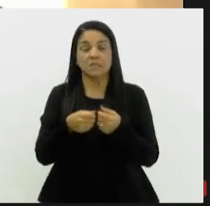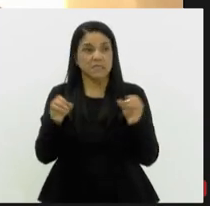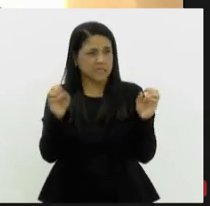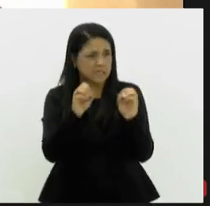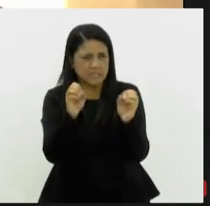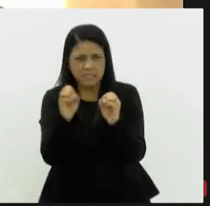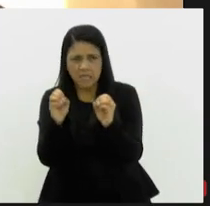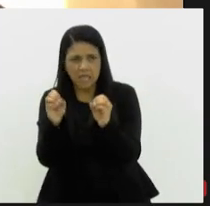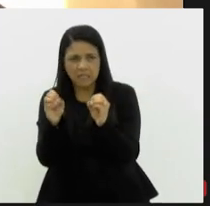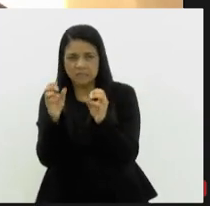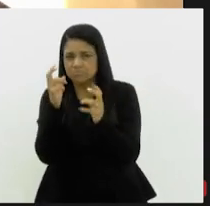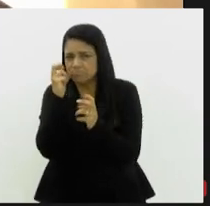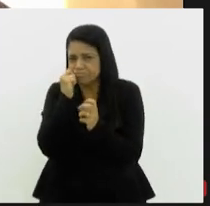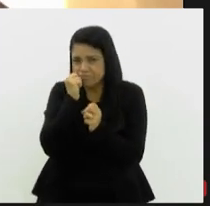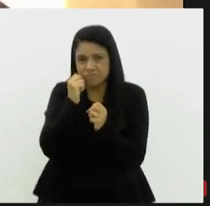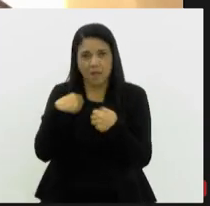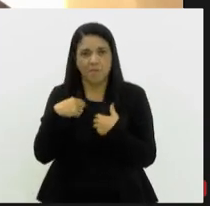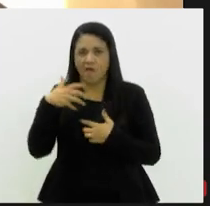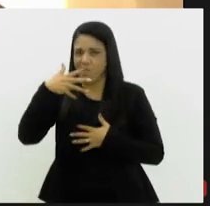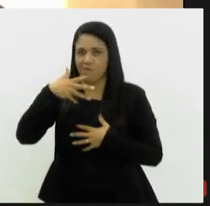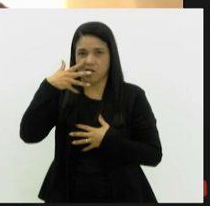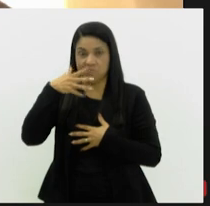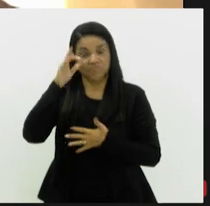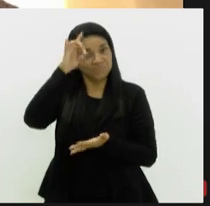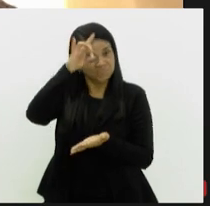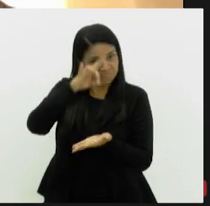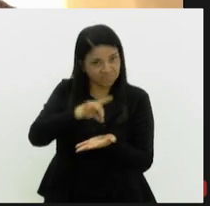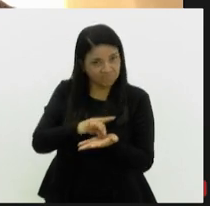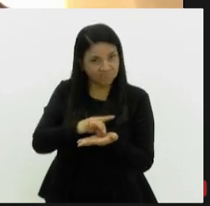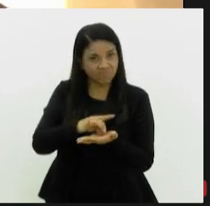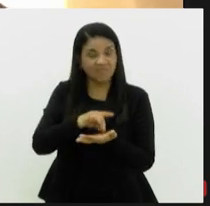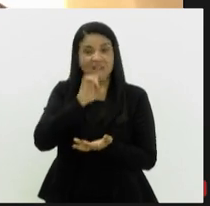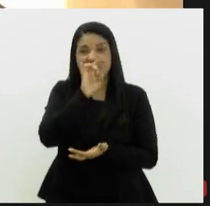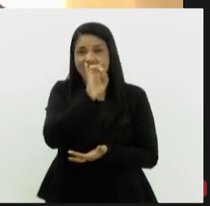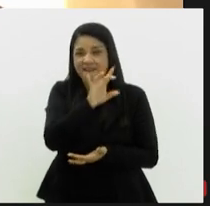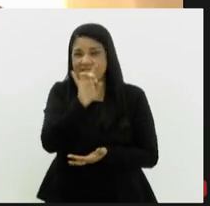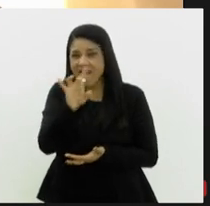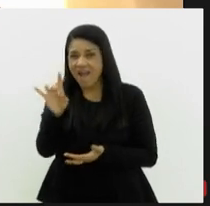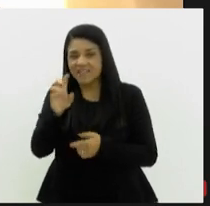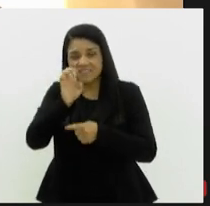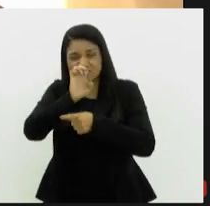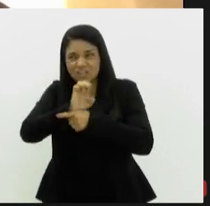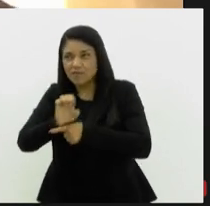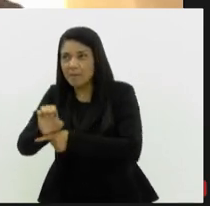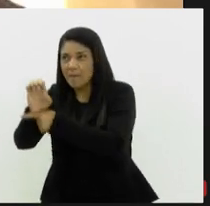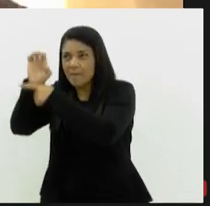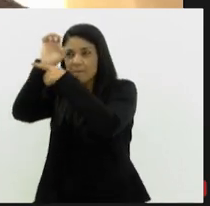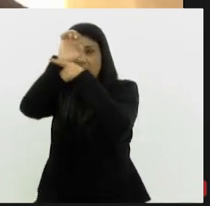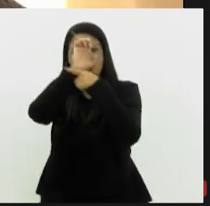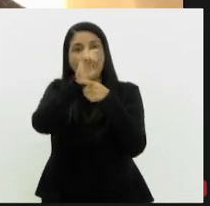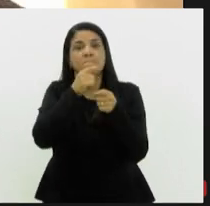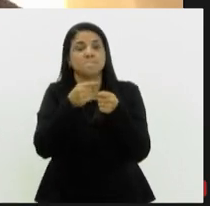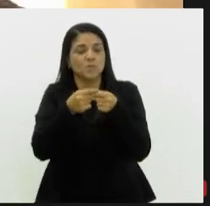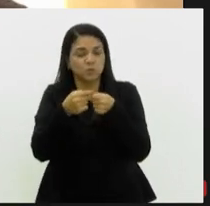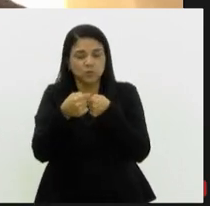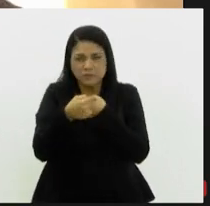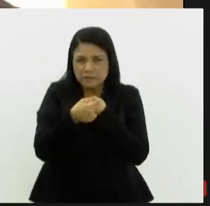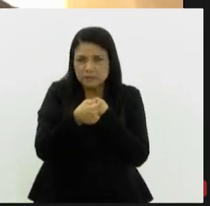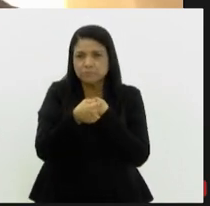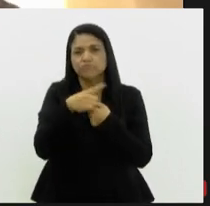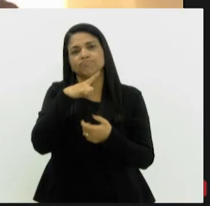não. Porque a realidade é essa. Cada estado, cada município tem a sua